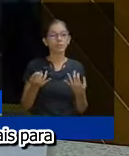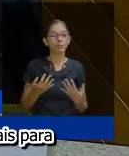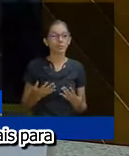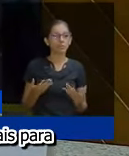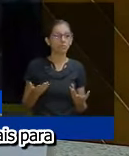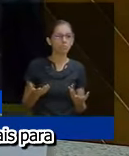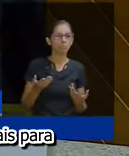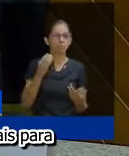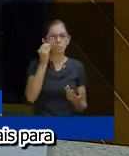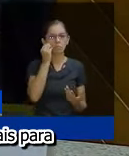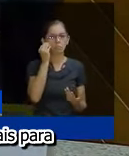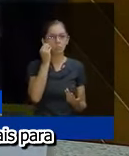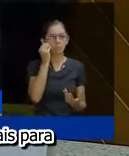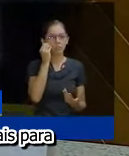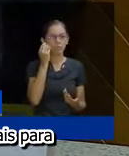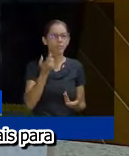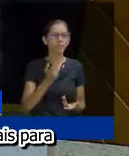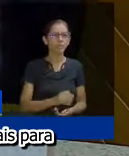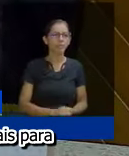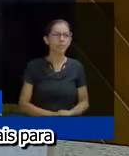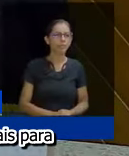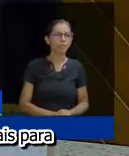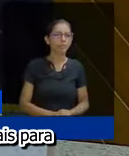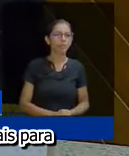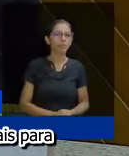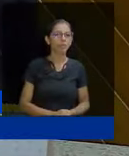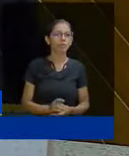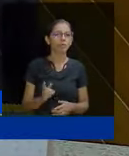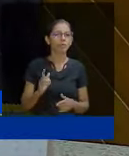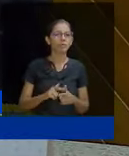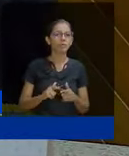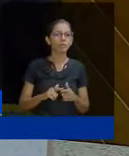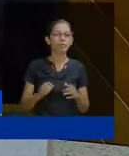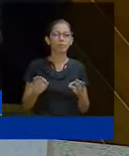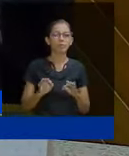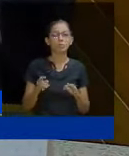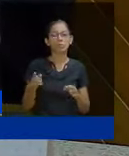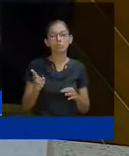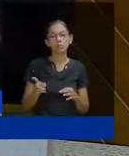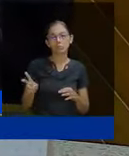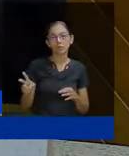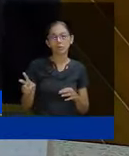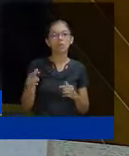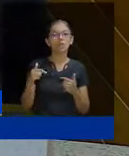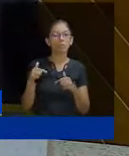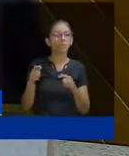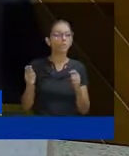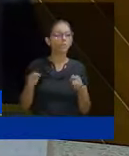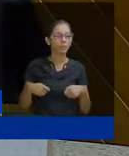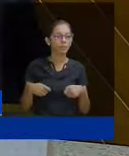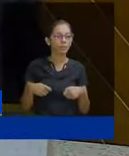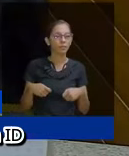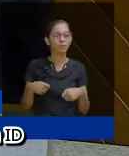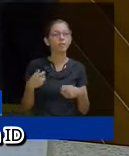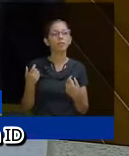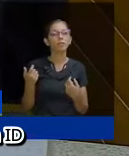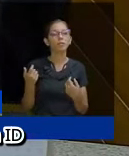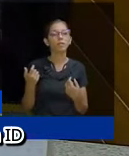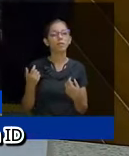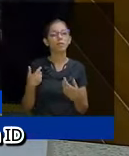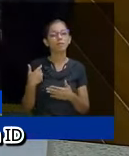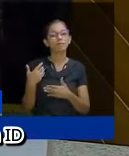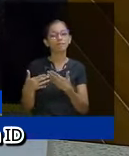naquele período em que foram superados os obstáculos iniciais para sua não execução. Houve prejuízo ao erário,